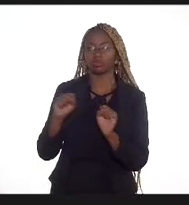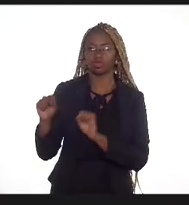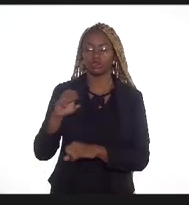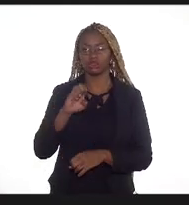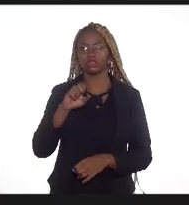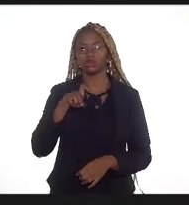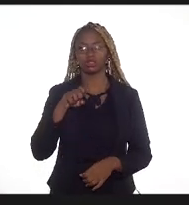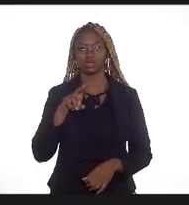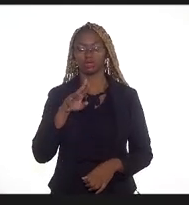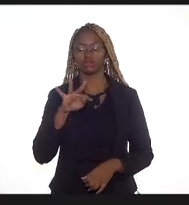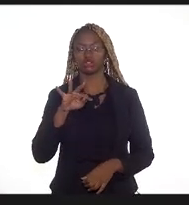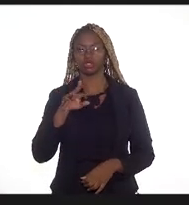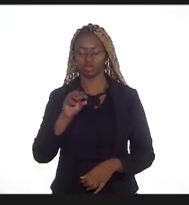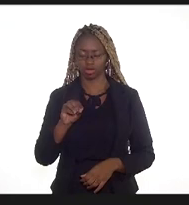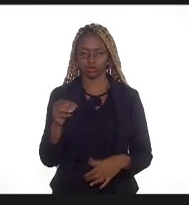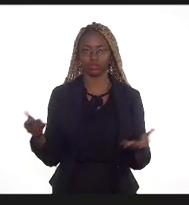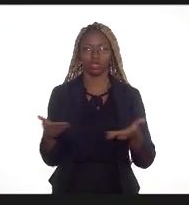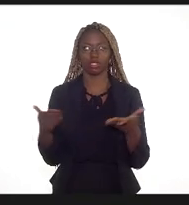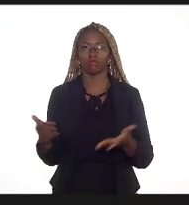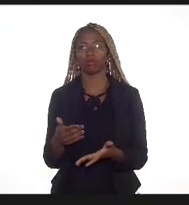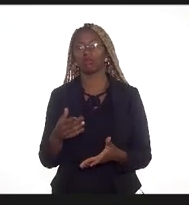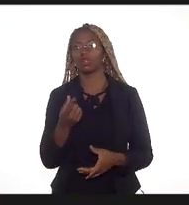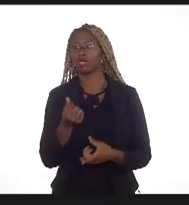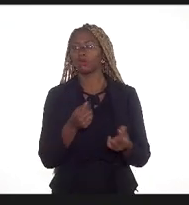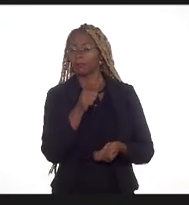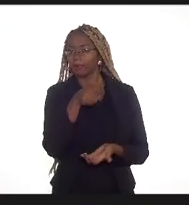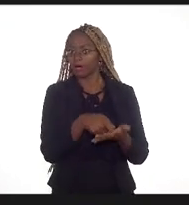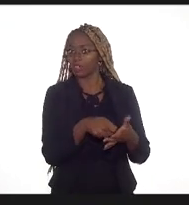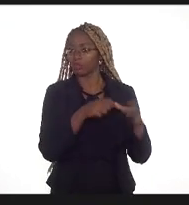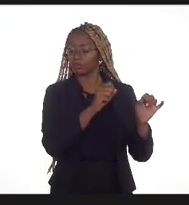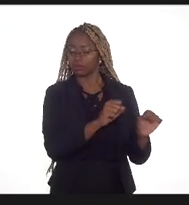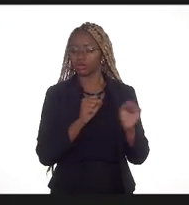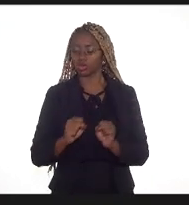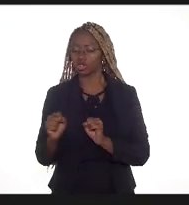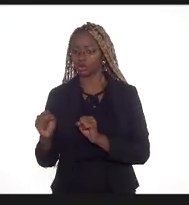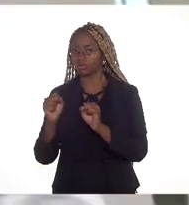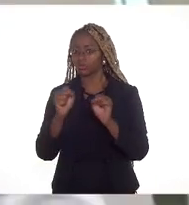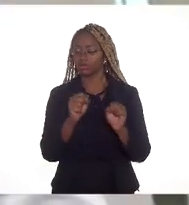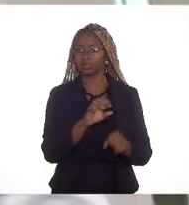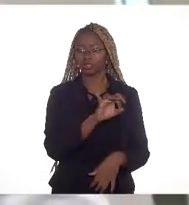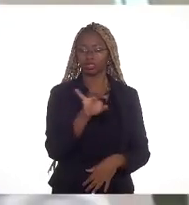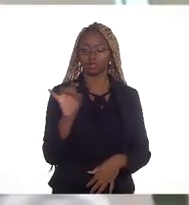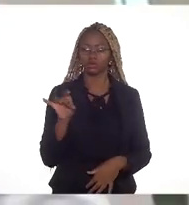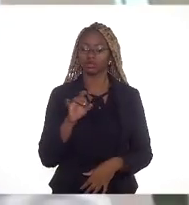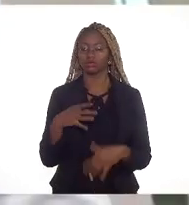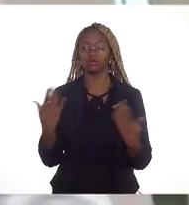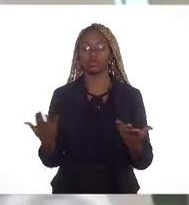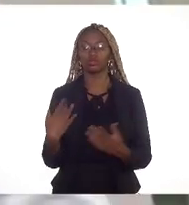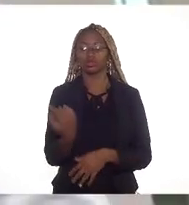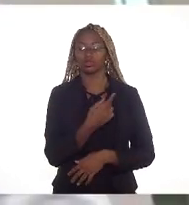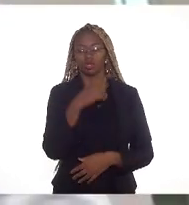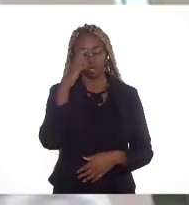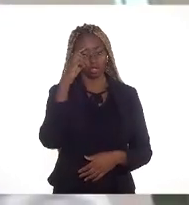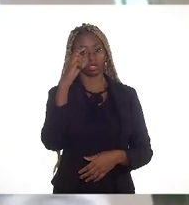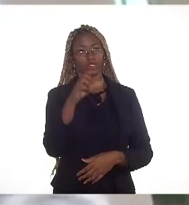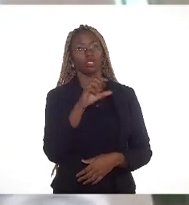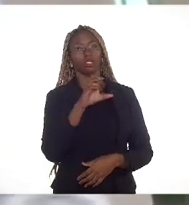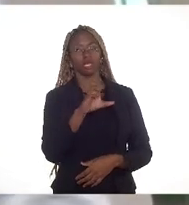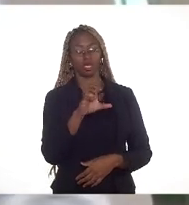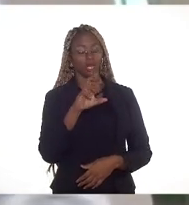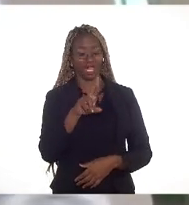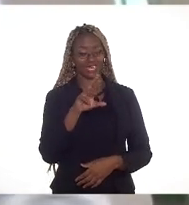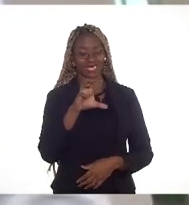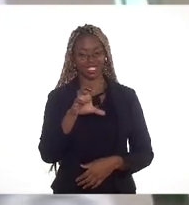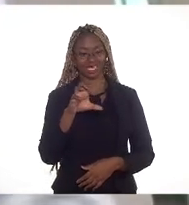vai para o cômputo da despesa dos poderes. Então, a gente está atento aqui à RCL, à busca da melhoria